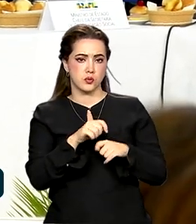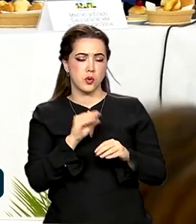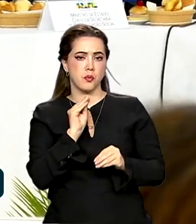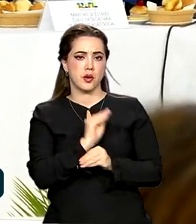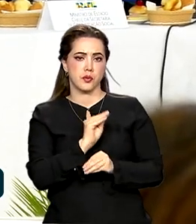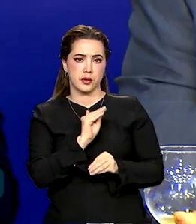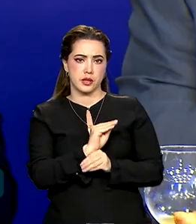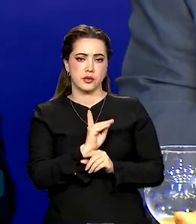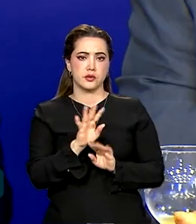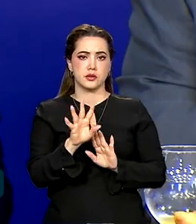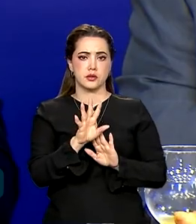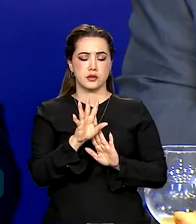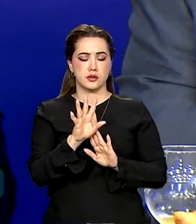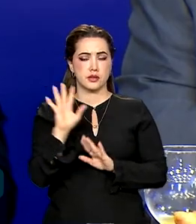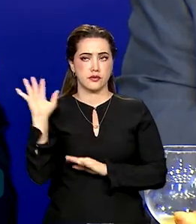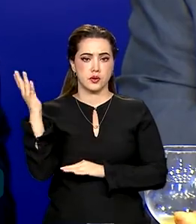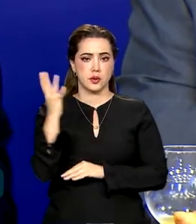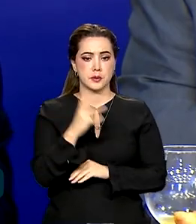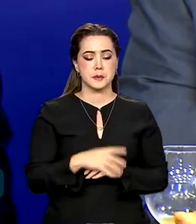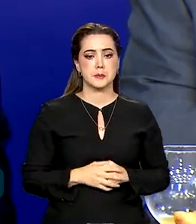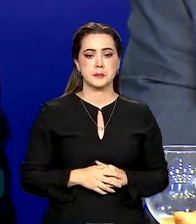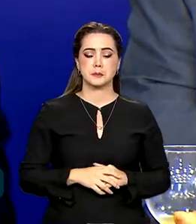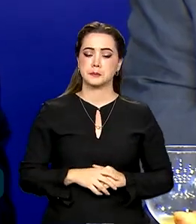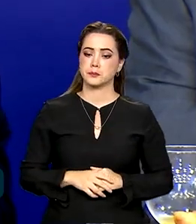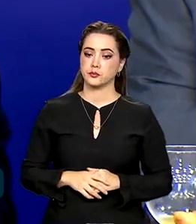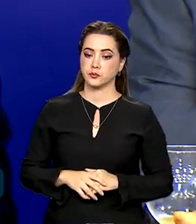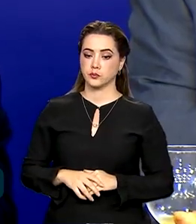preservação da floresta. Nós queremos preparar